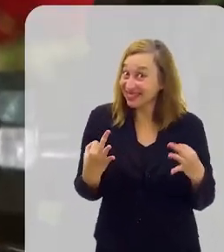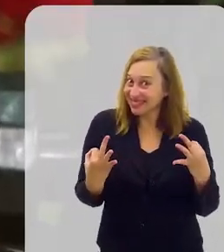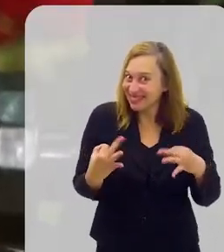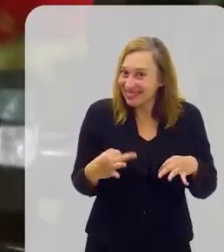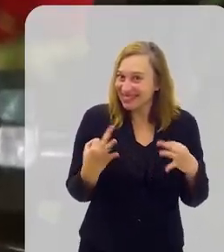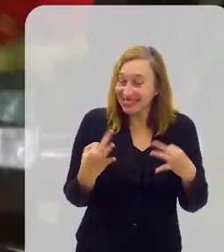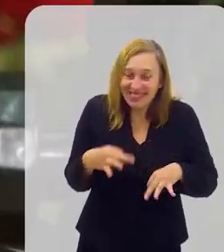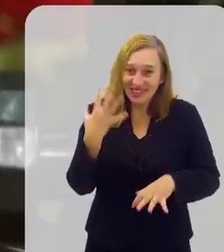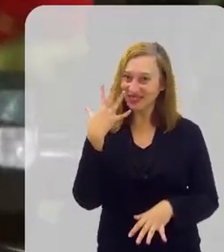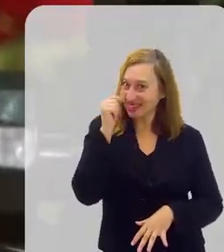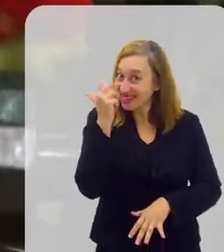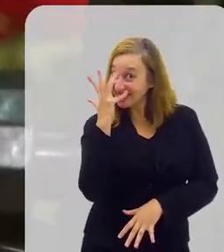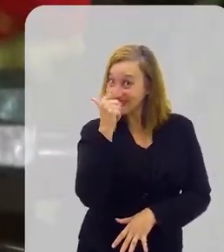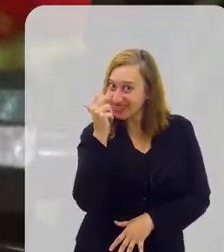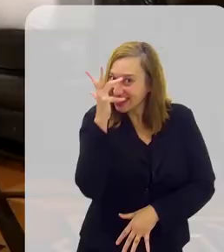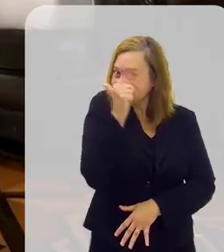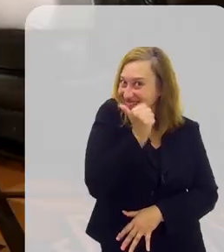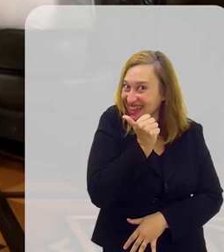sincero,